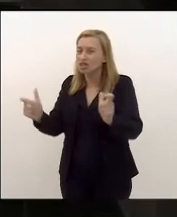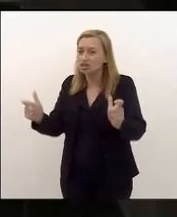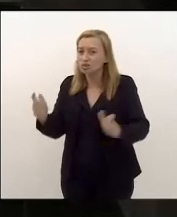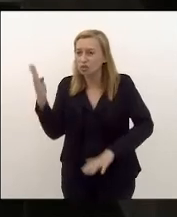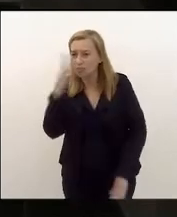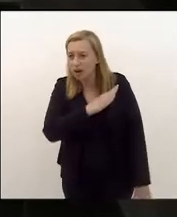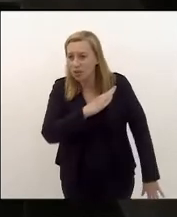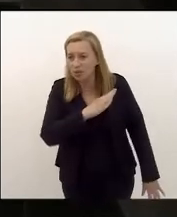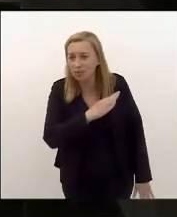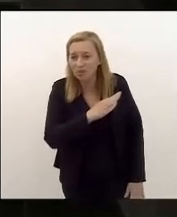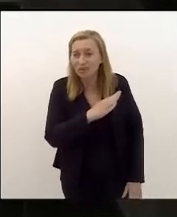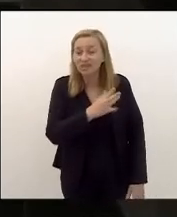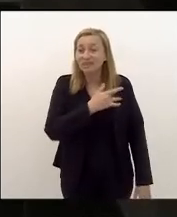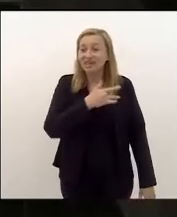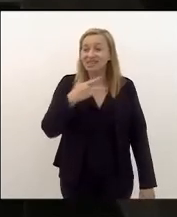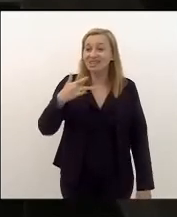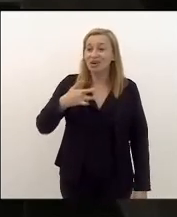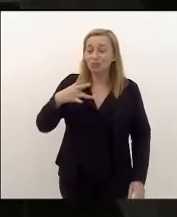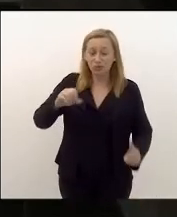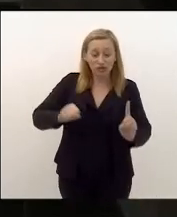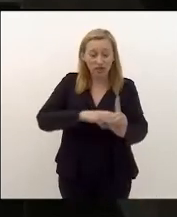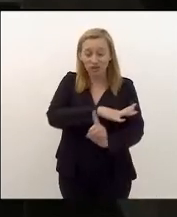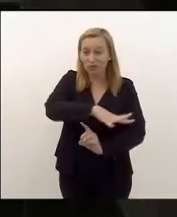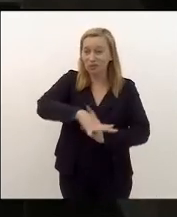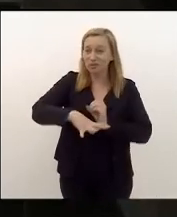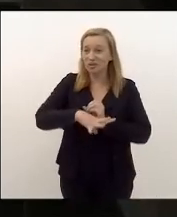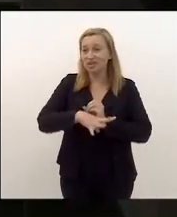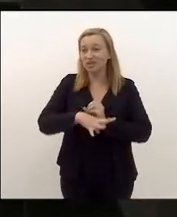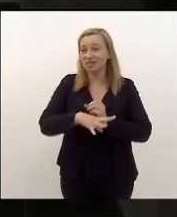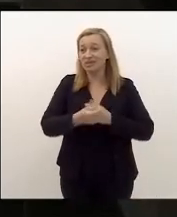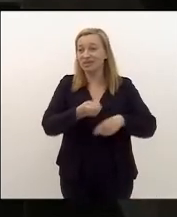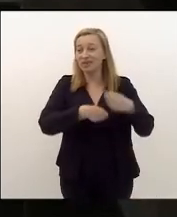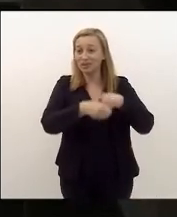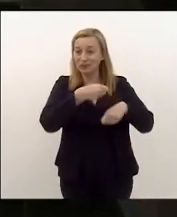mal-estar social e econômico.